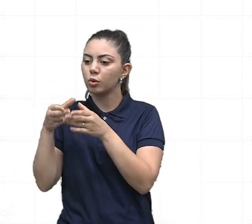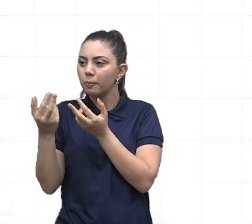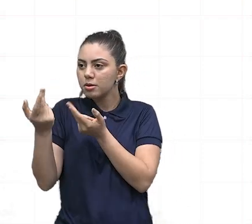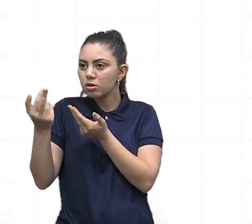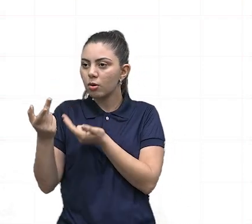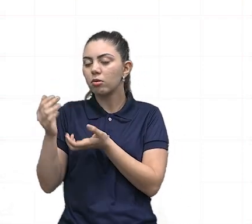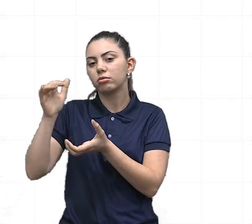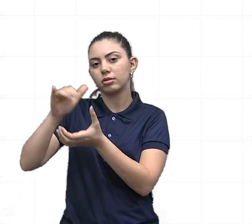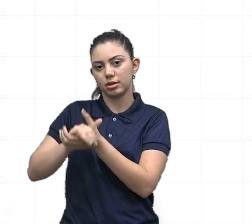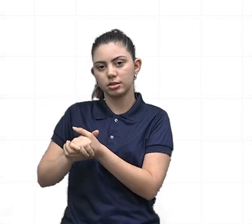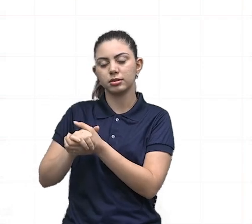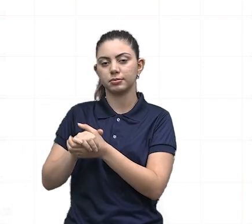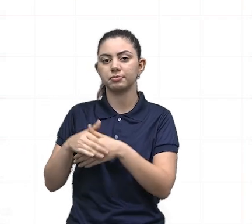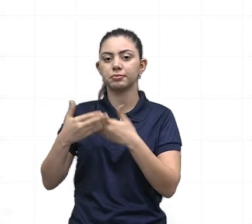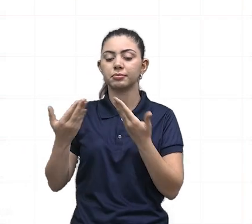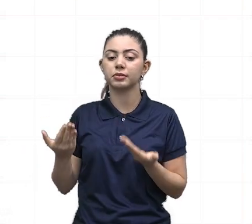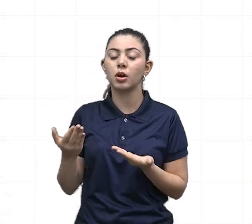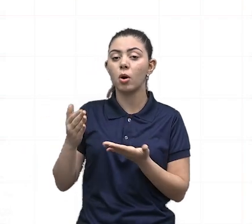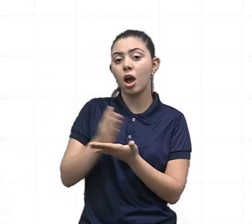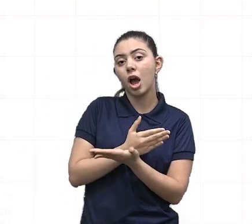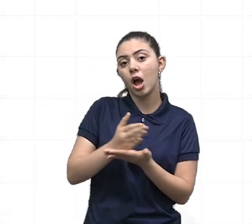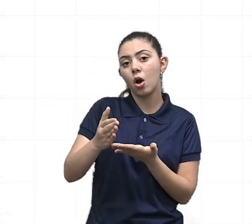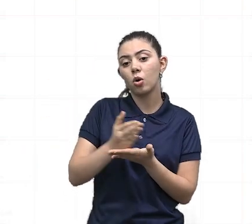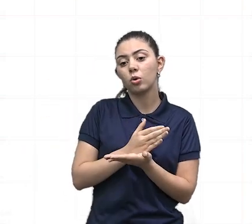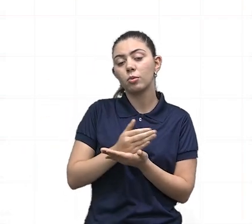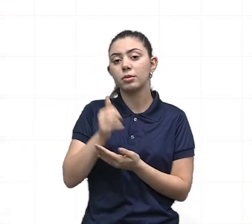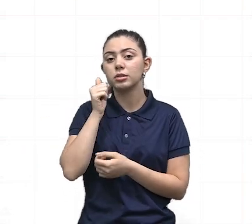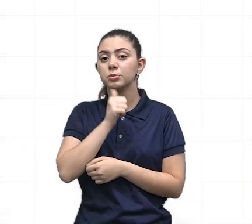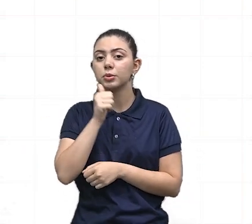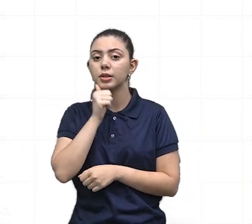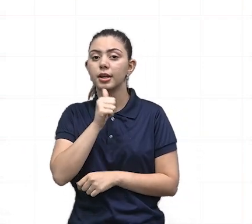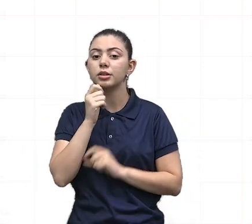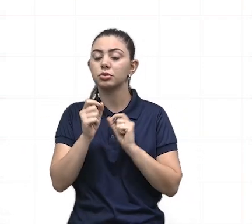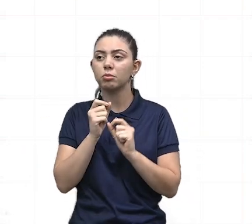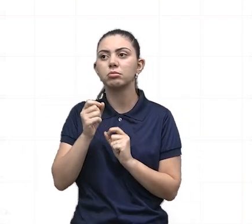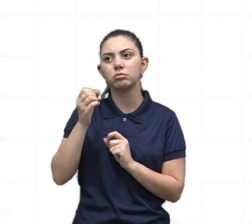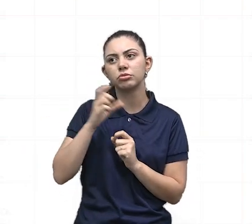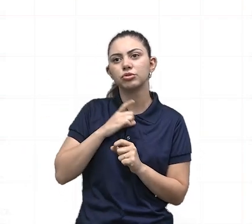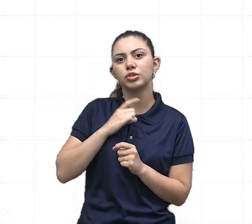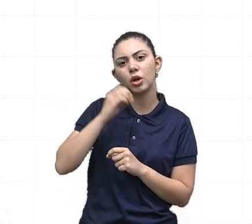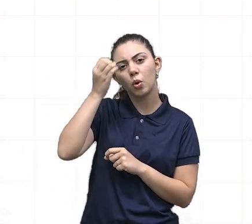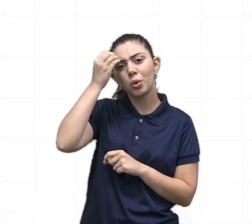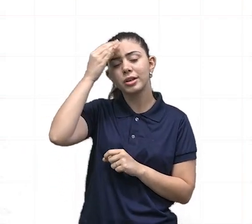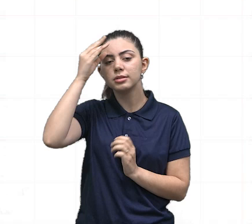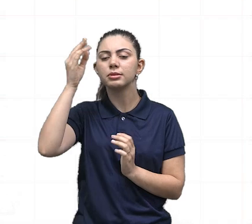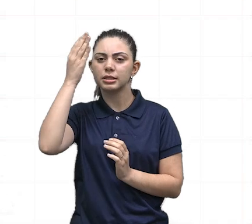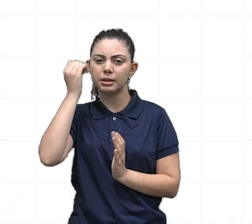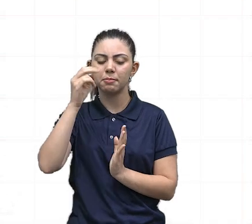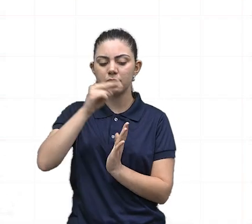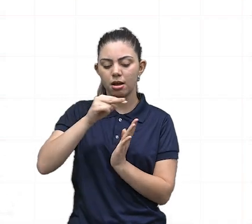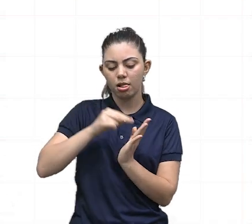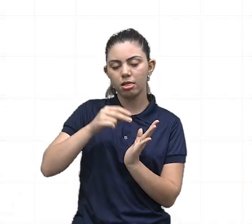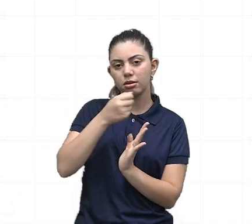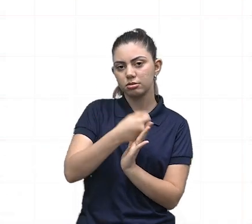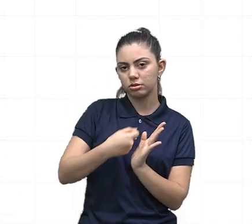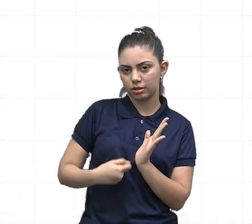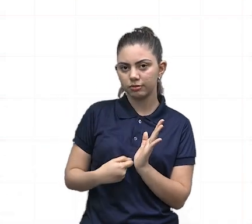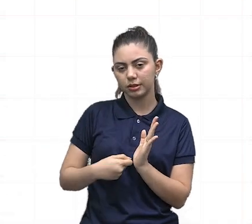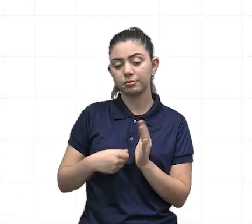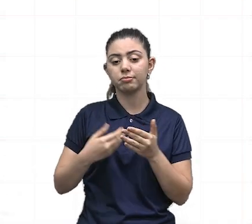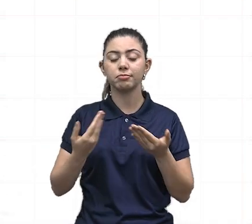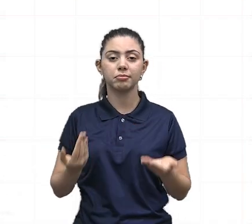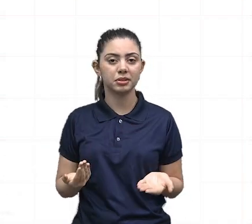de sua classe social, algumas poucas mulheres tinham instrução, sabiam ler e escrever. Esse era